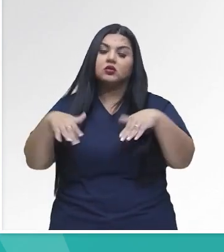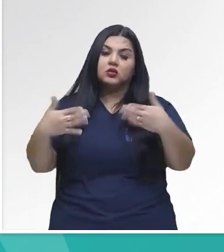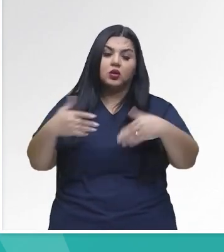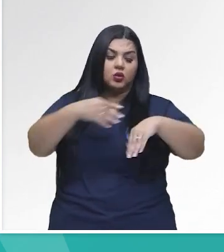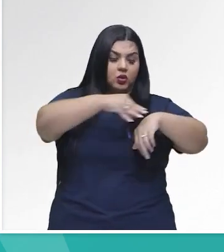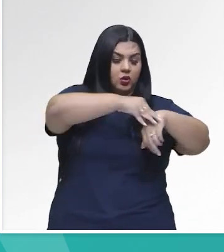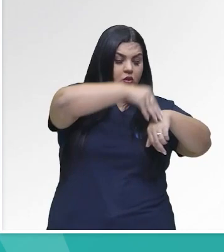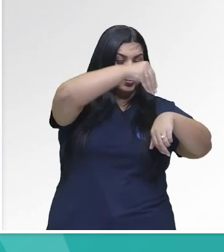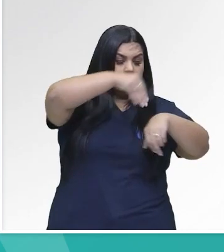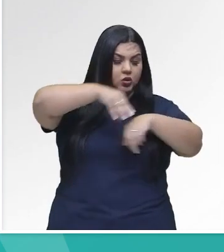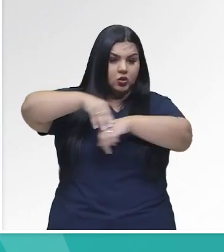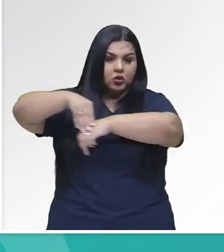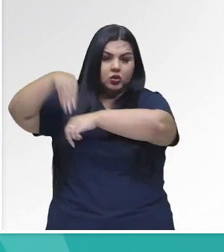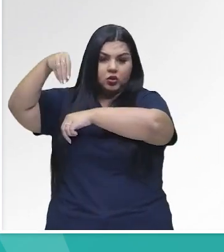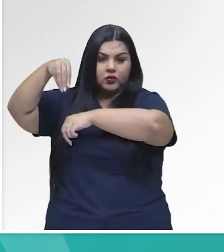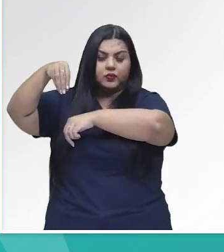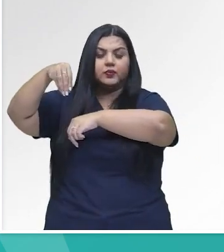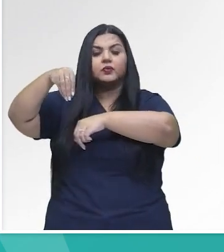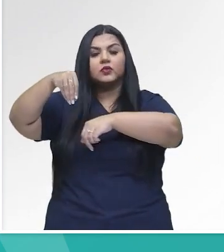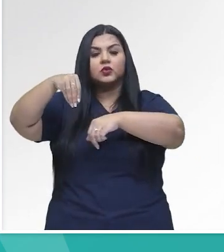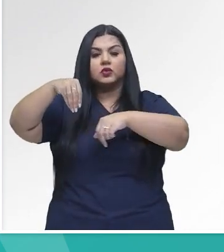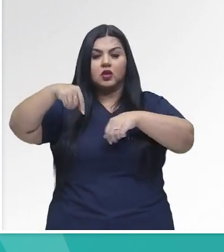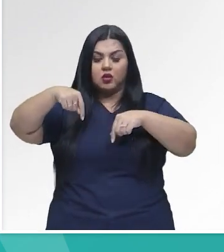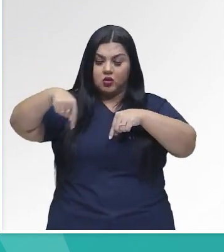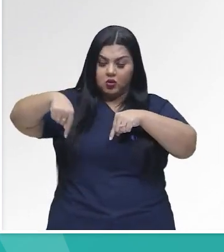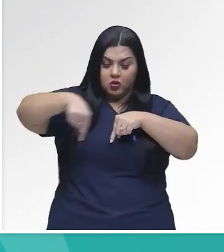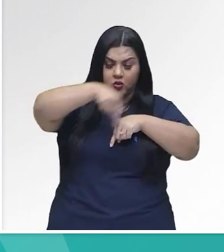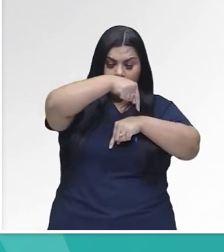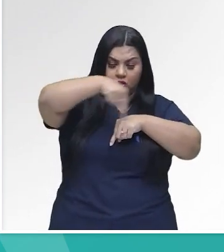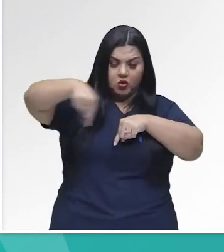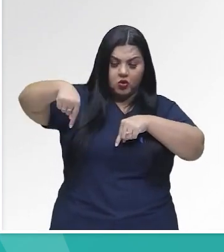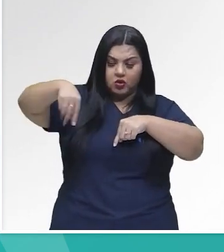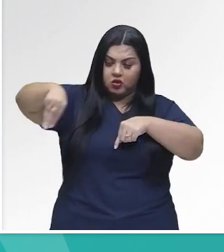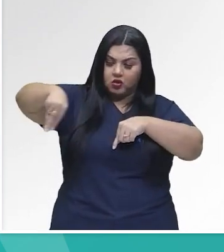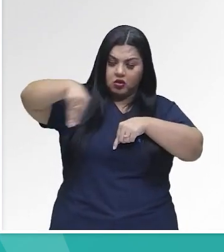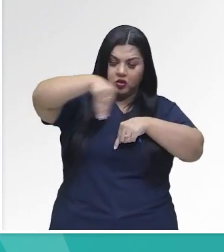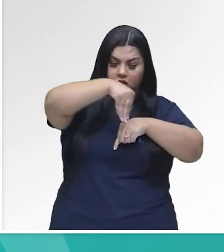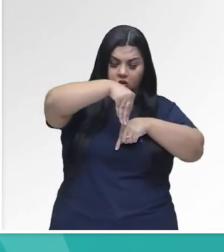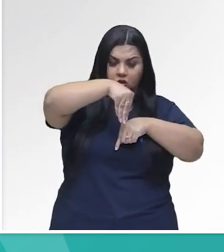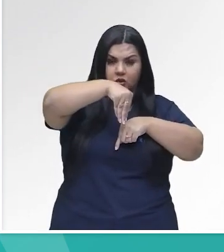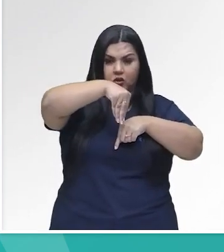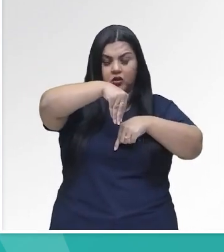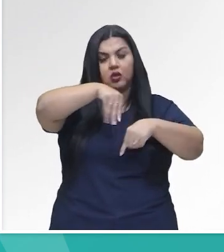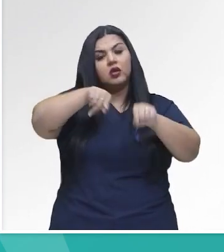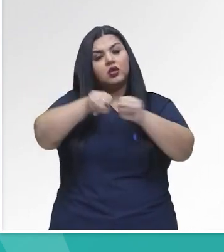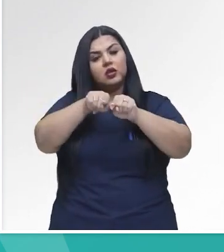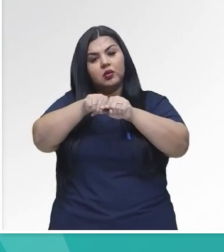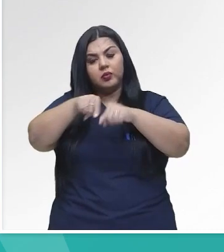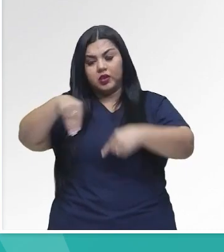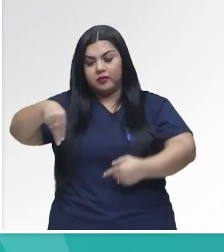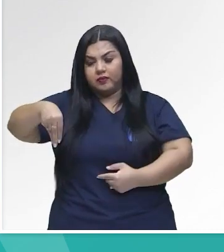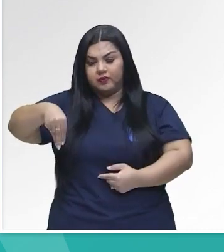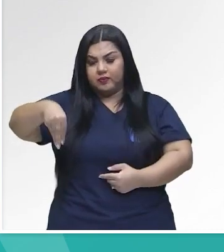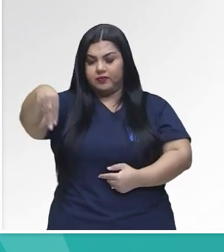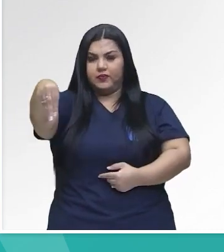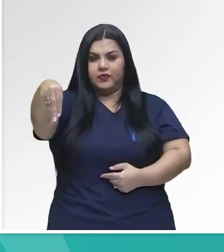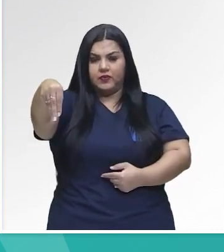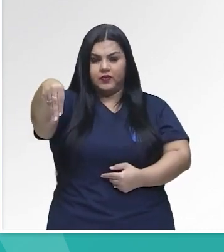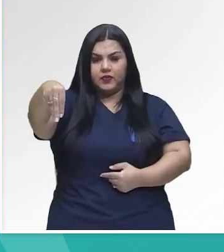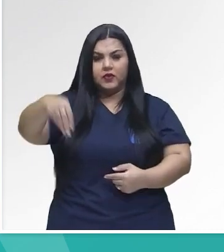elas se deslocam na horizontal, né, como vocês viram, e na vertical,